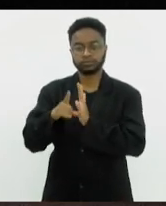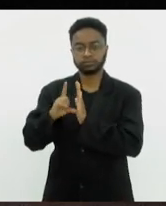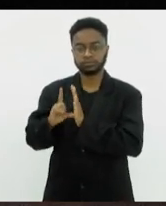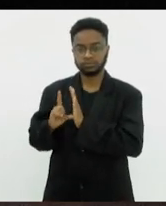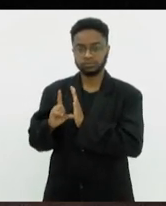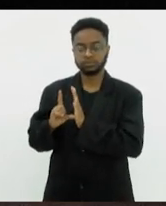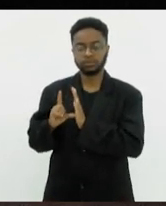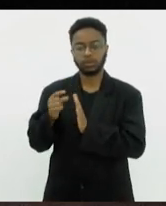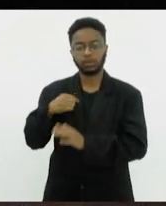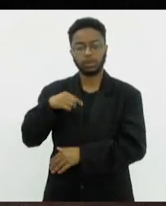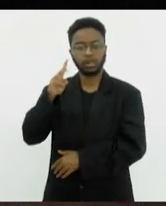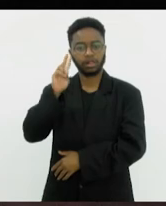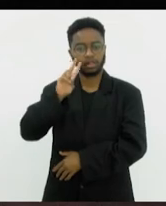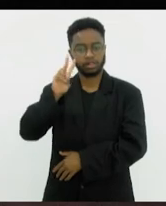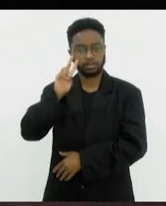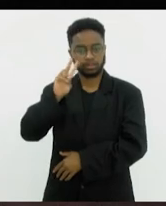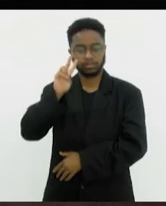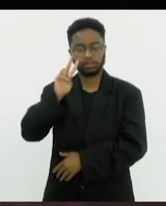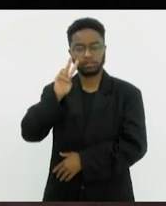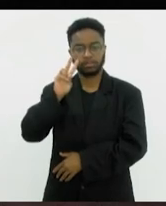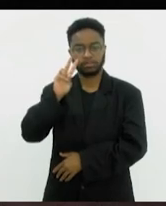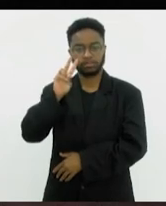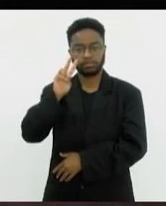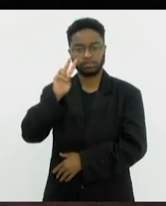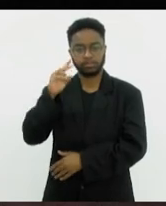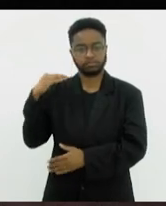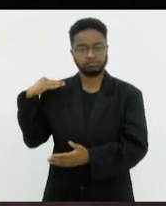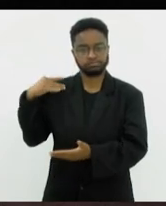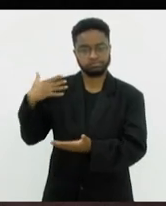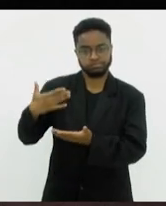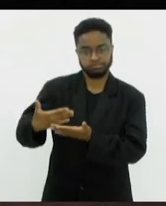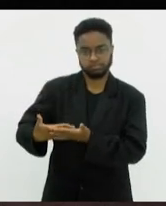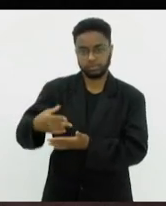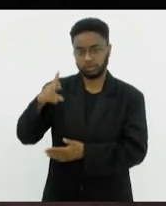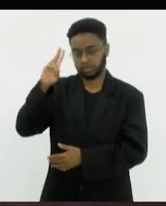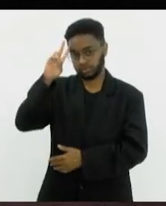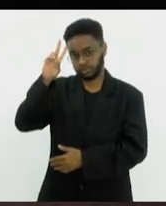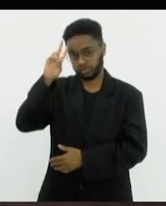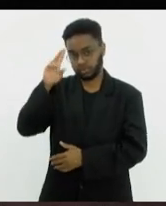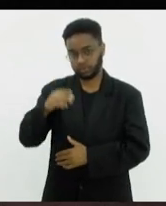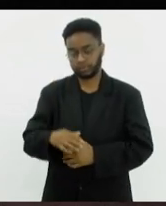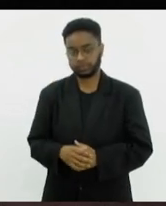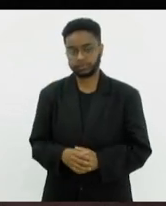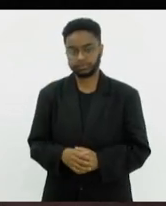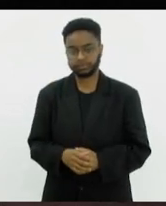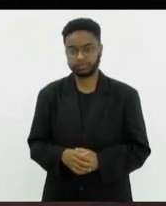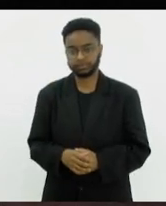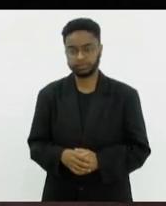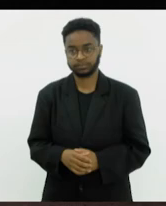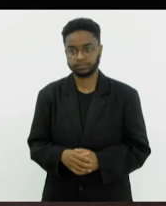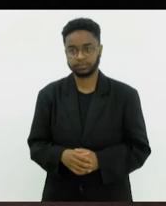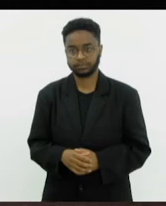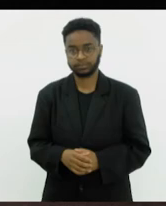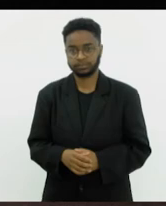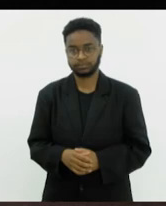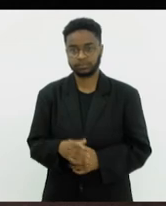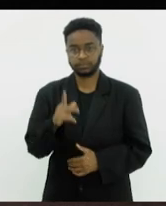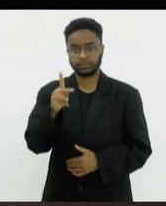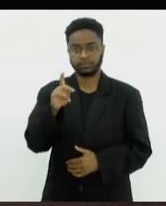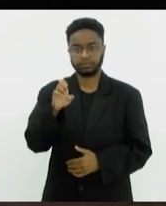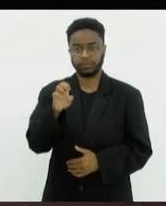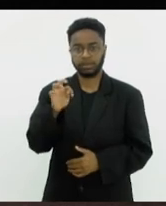me lembrando um pouco da história do antigo Pedro